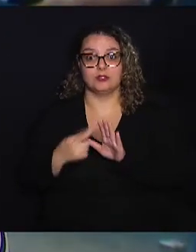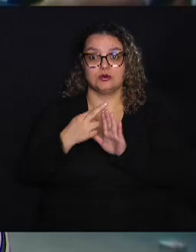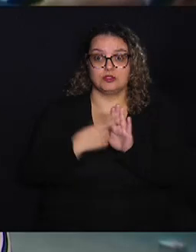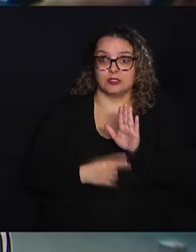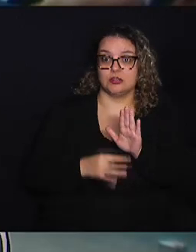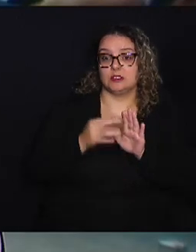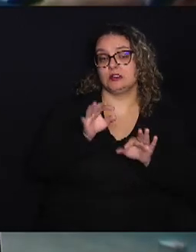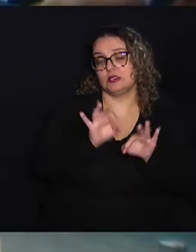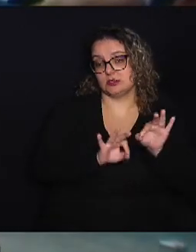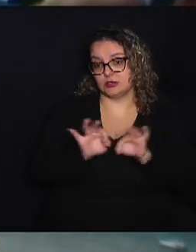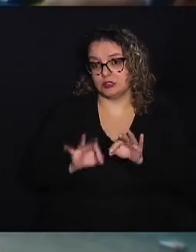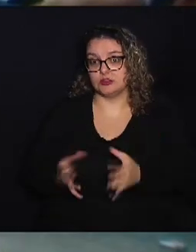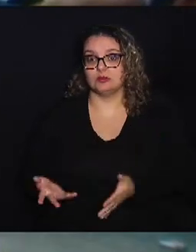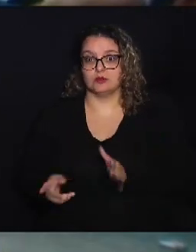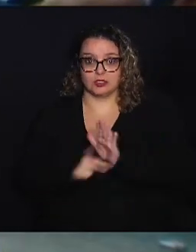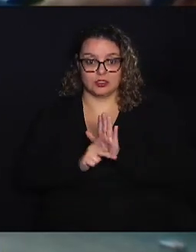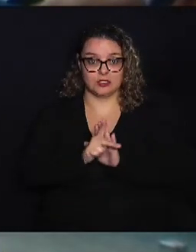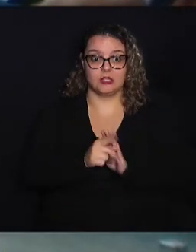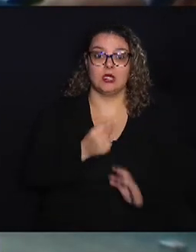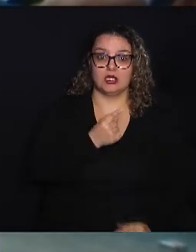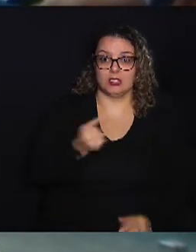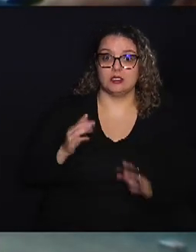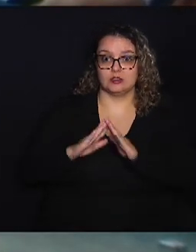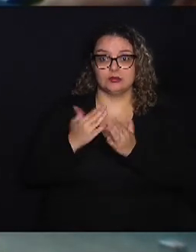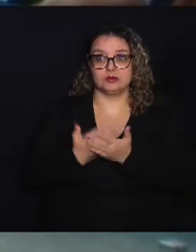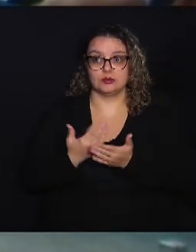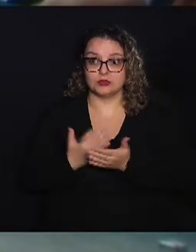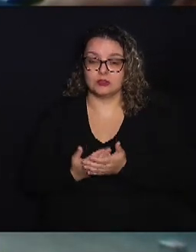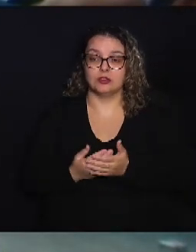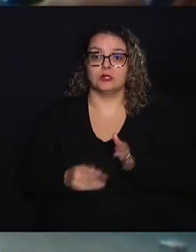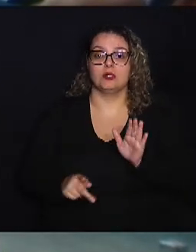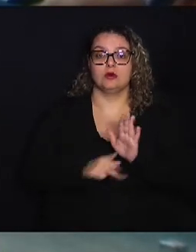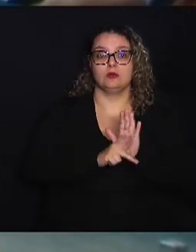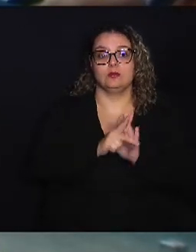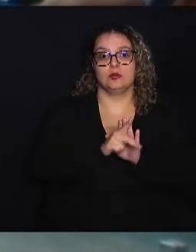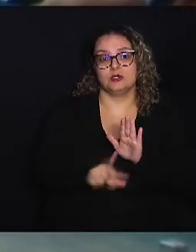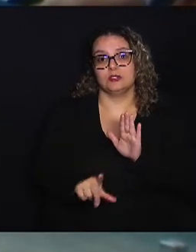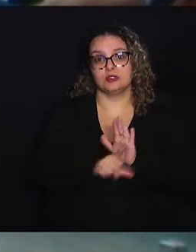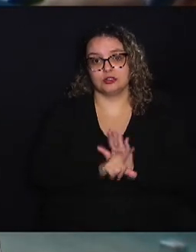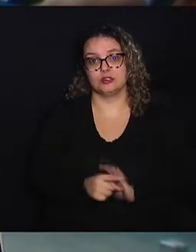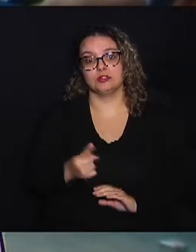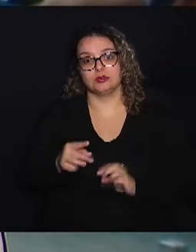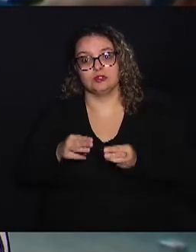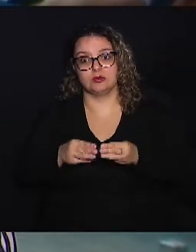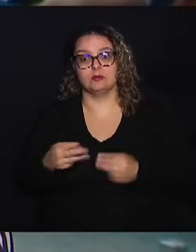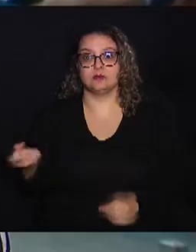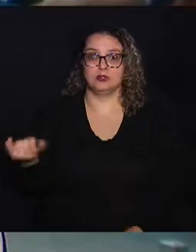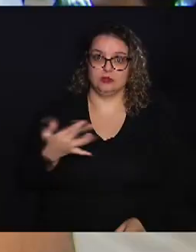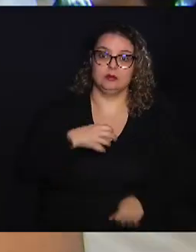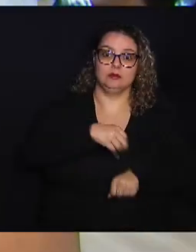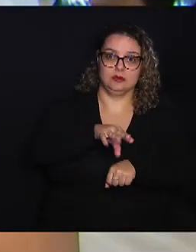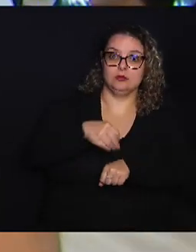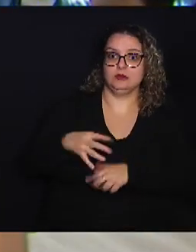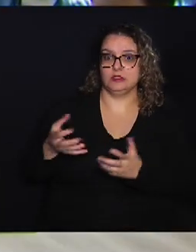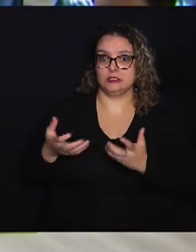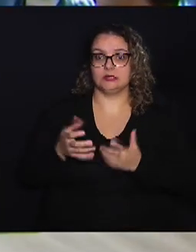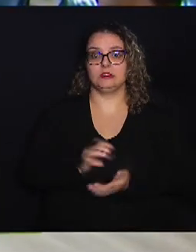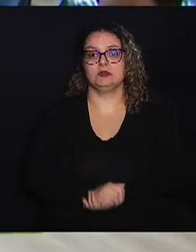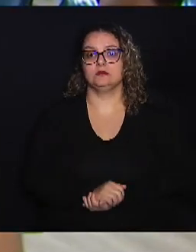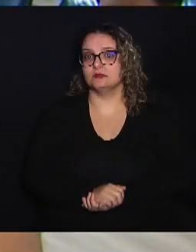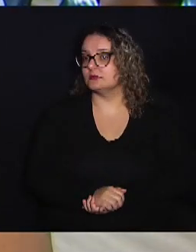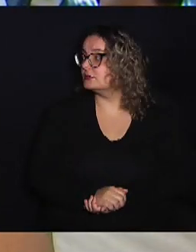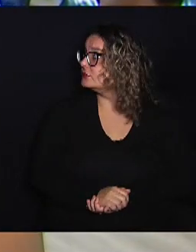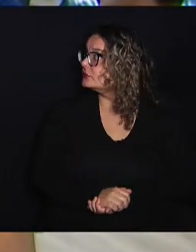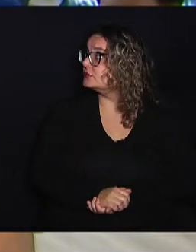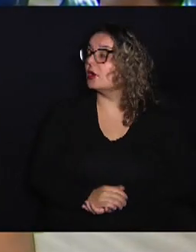projetos. Então cada escola apresentou um projeto de lei, uma moção e quantas indicações quiseram, né? Iniciando esse